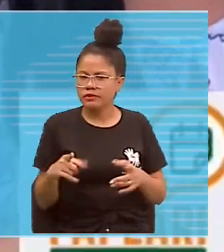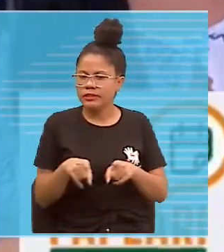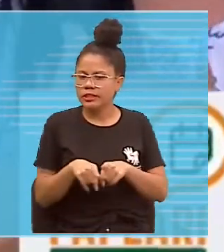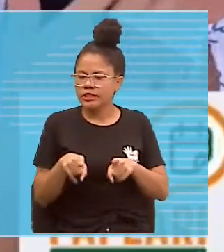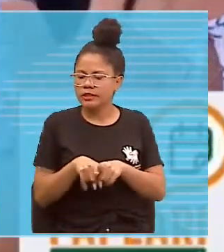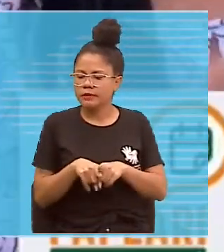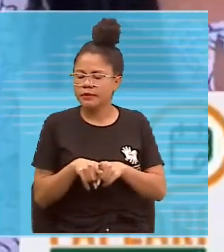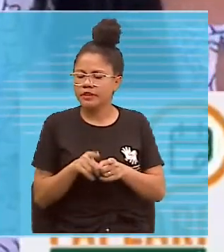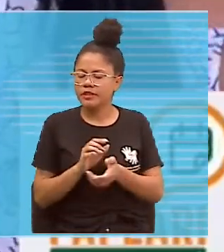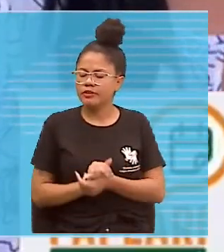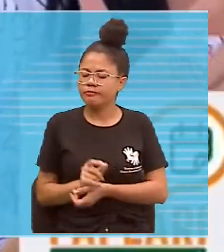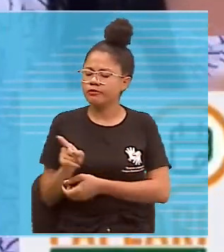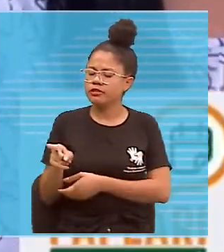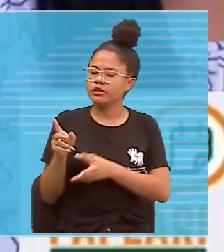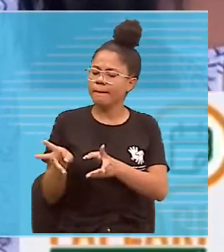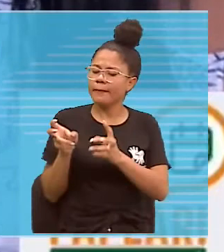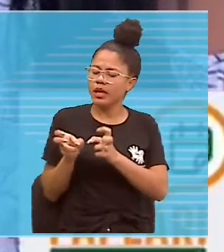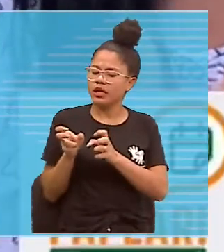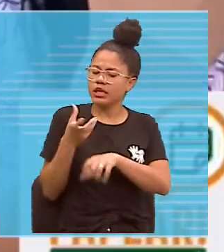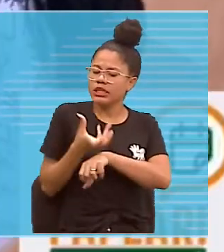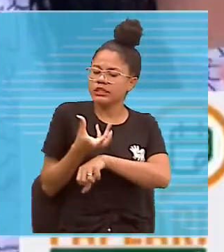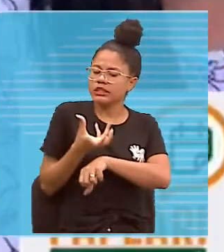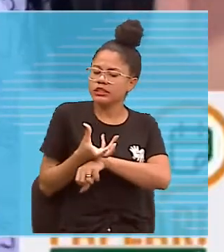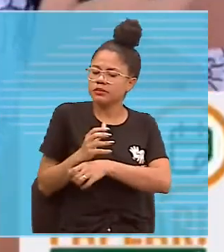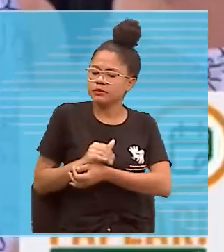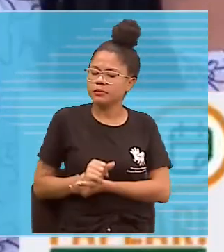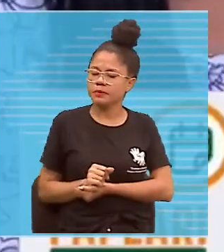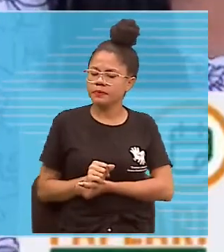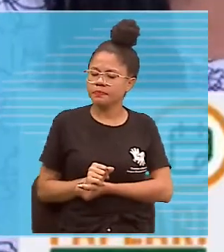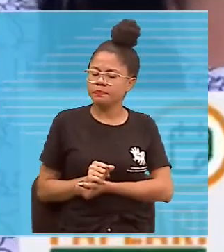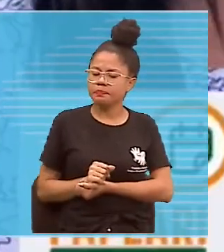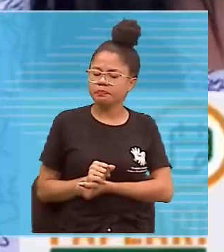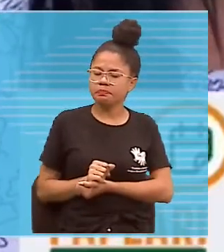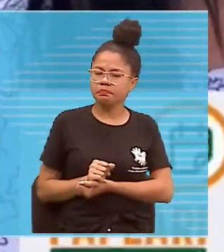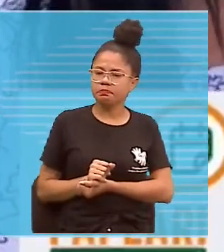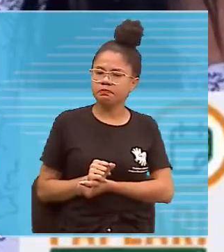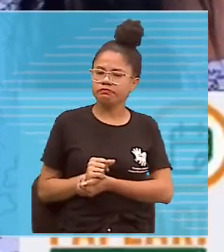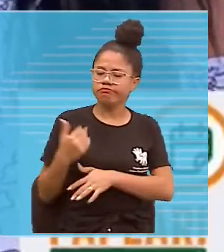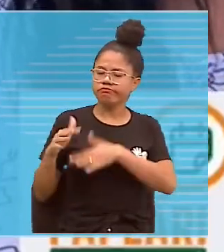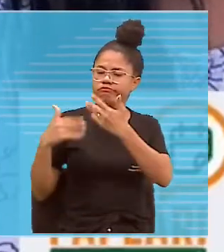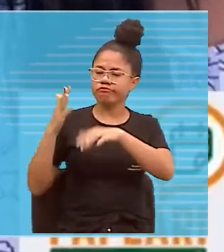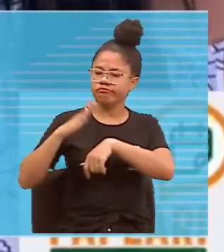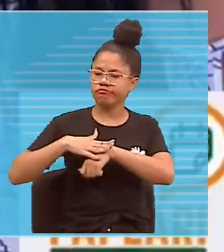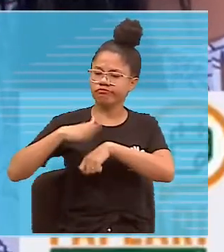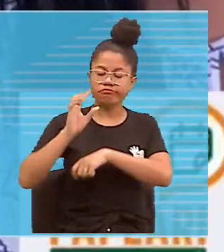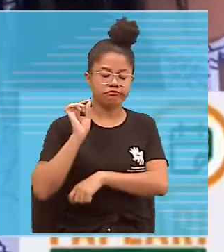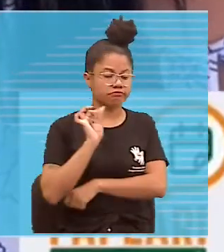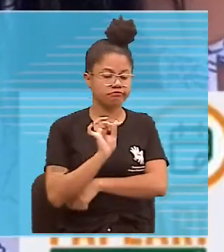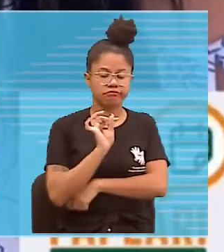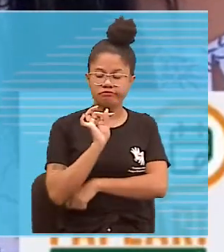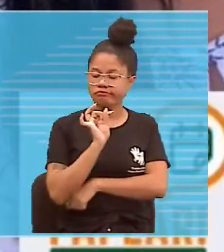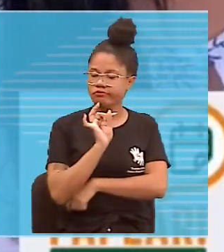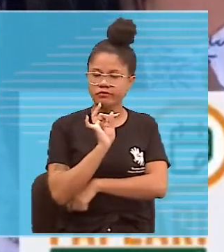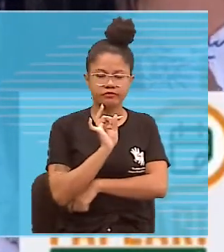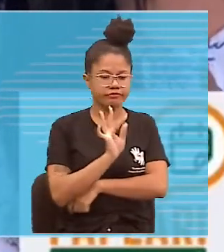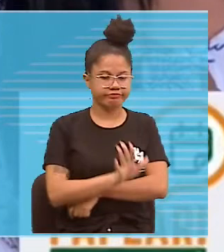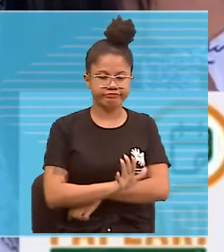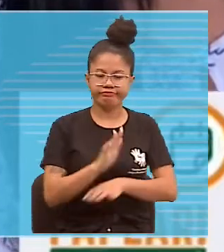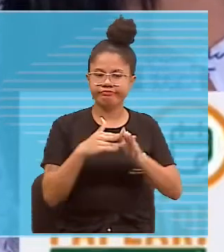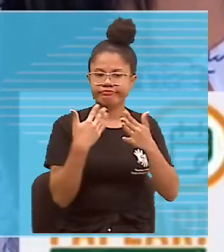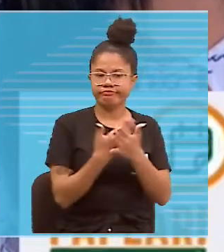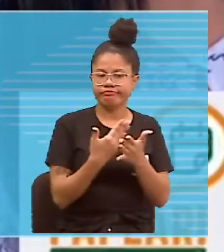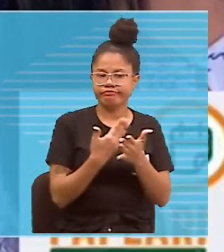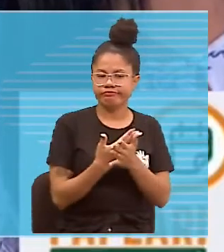no sentido de que eles levam o aprendizado lá para as famílias e para a vida social? Sim, esse foi o intuito o tempo todo